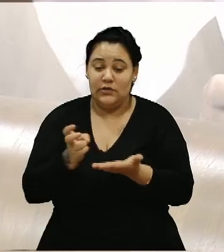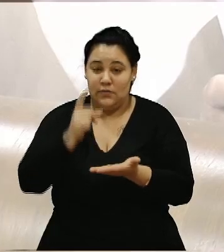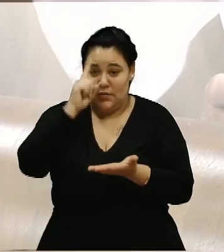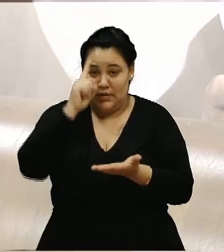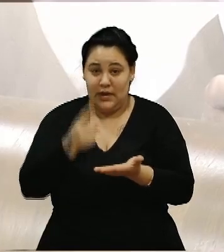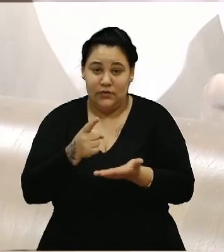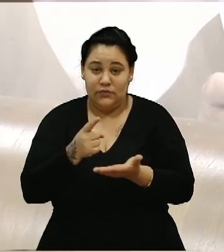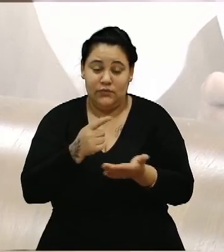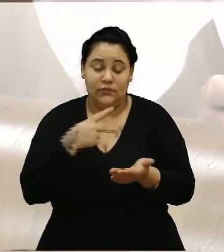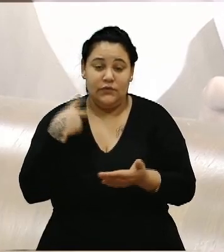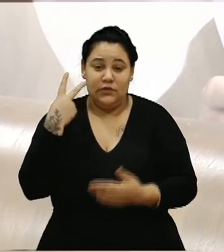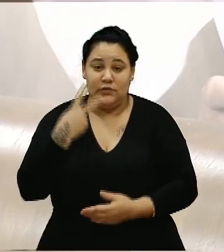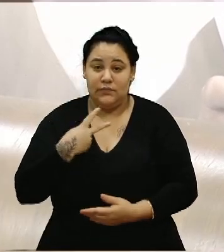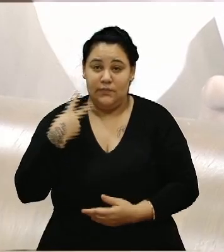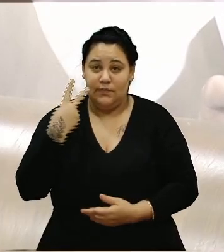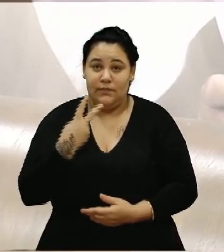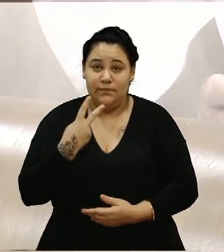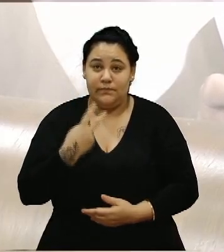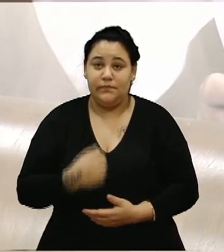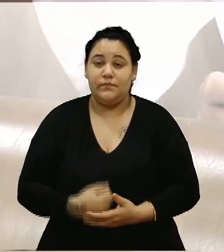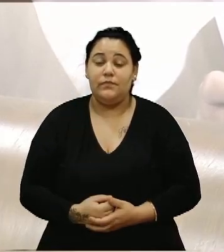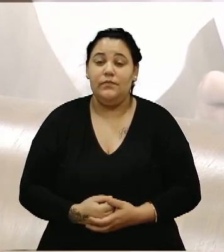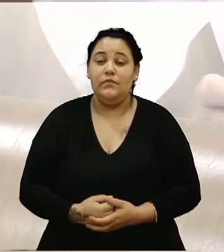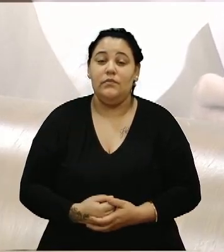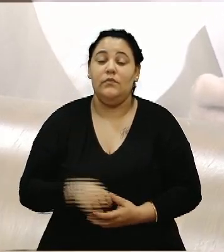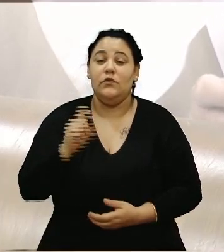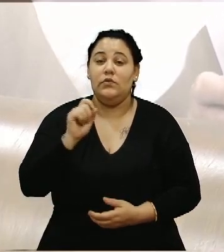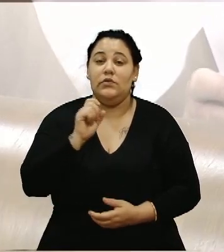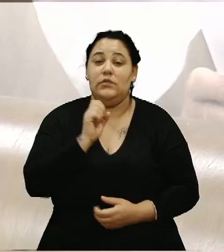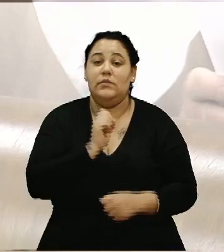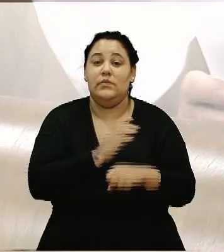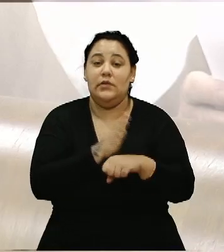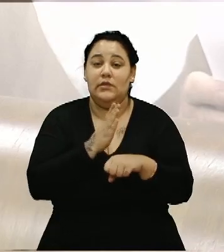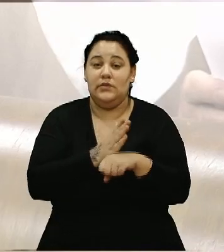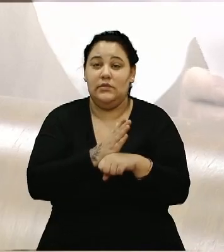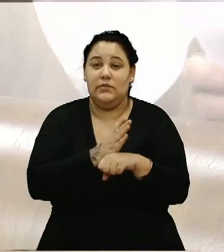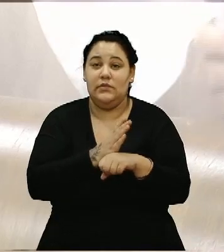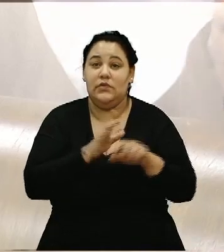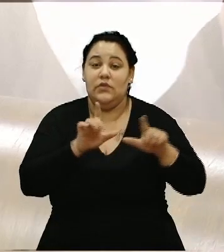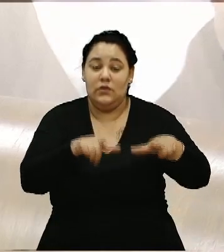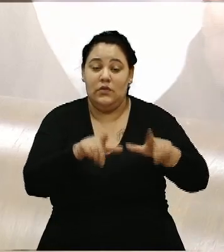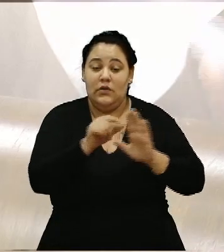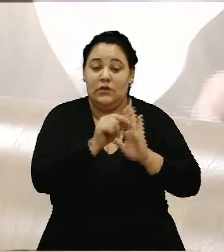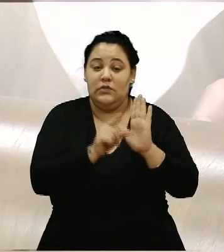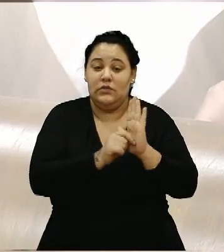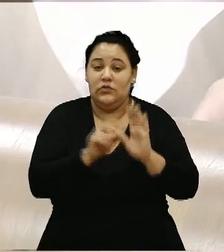vereador é, no que couber, o estabelecido no artigo